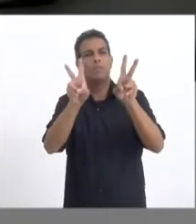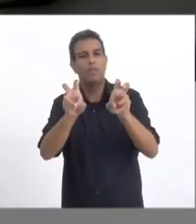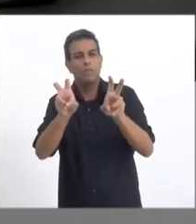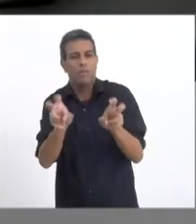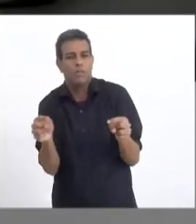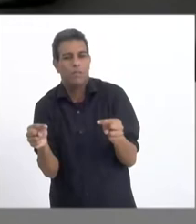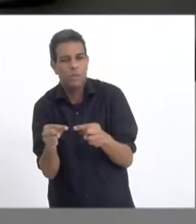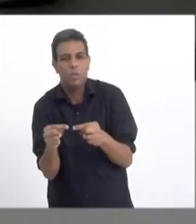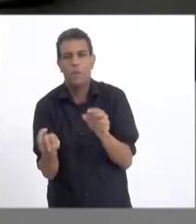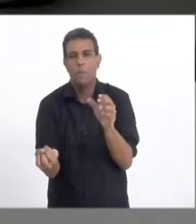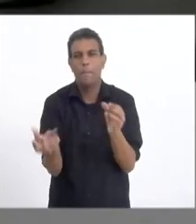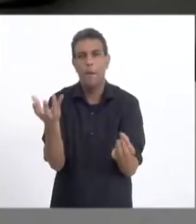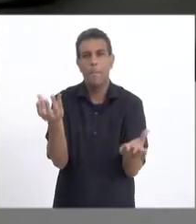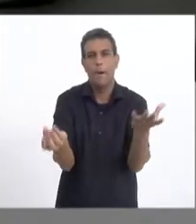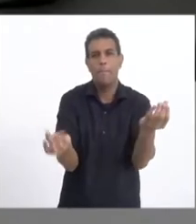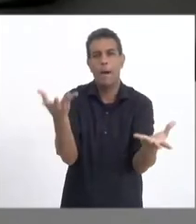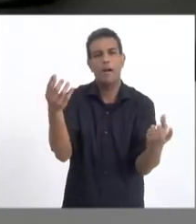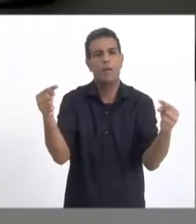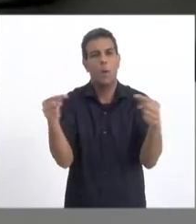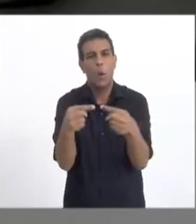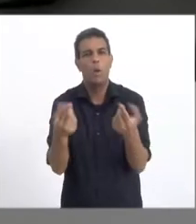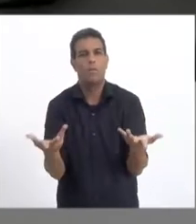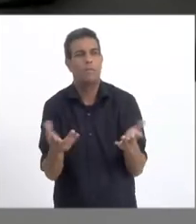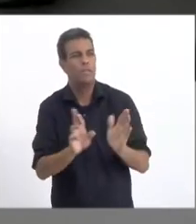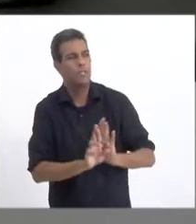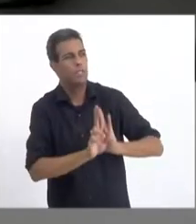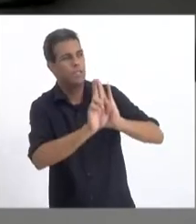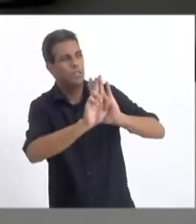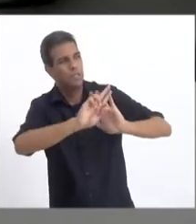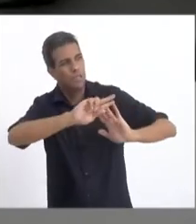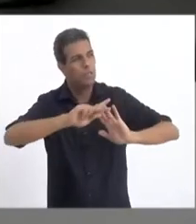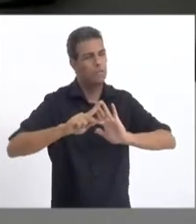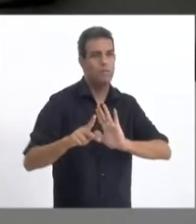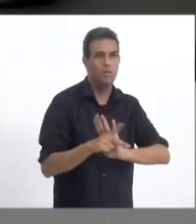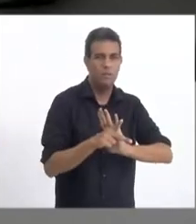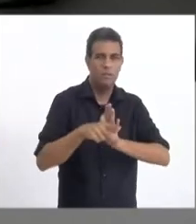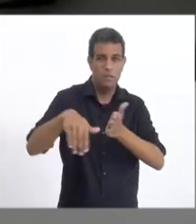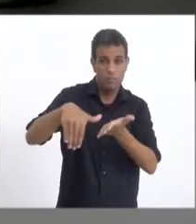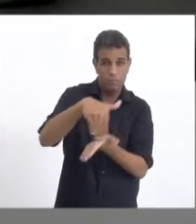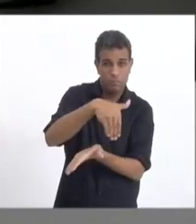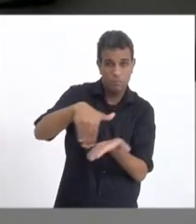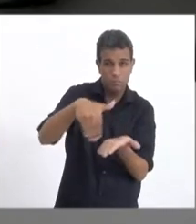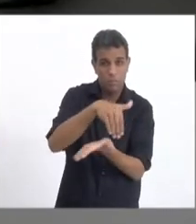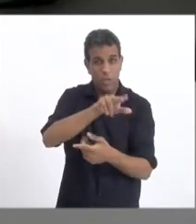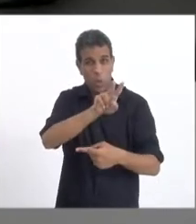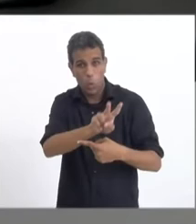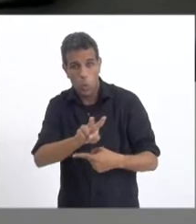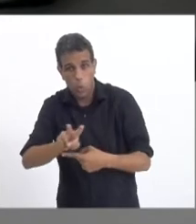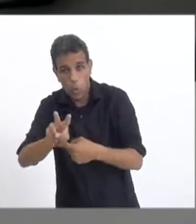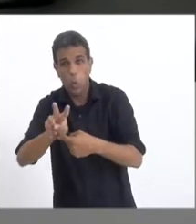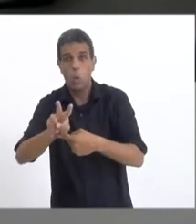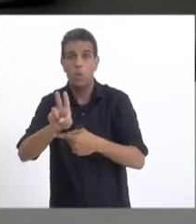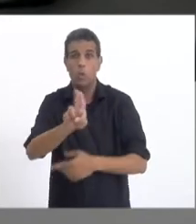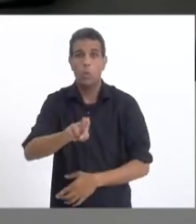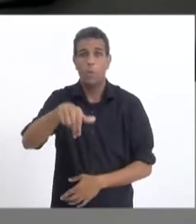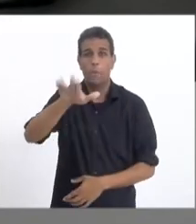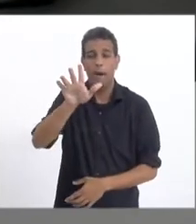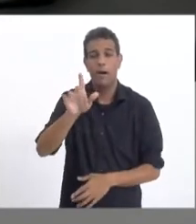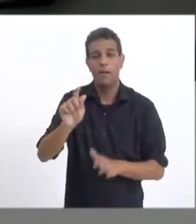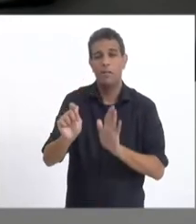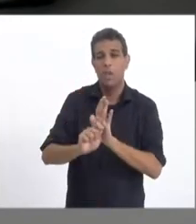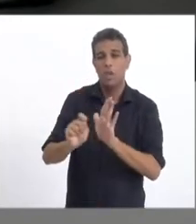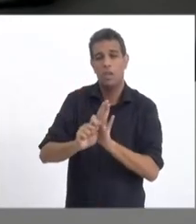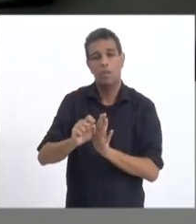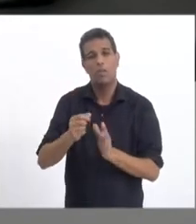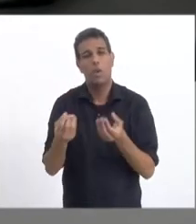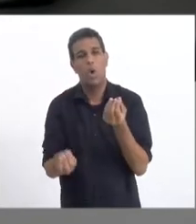sentido foram aparecendo, como por exemplo da representante aqui da Secretaria de Cuidados e Prevenção ao Uso de Drogas, que